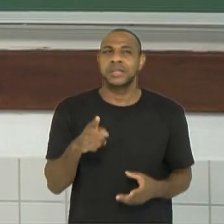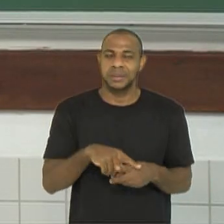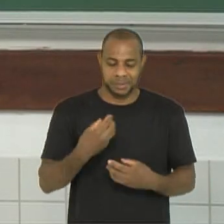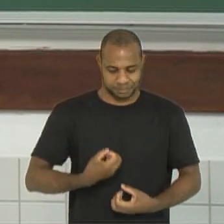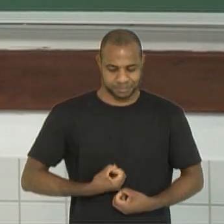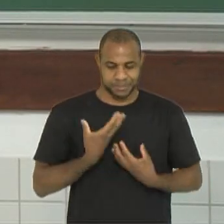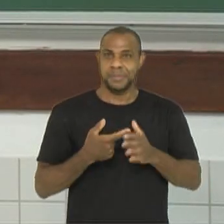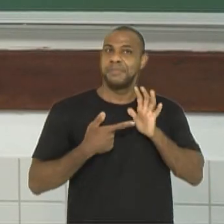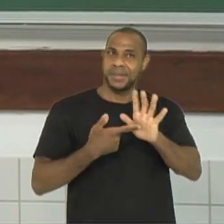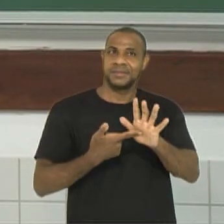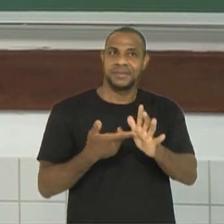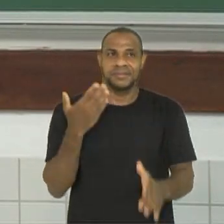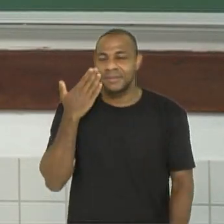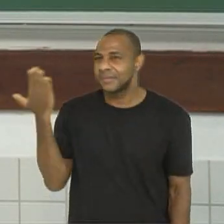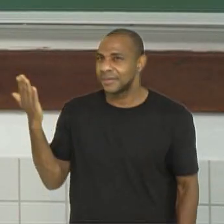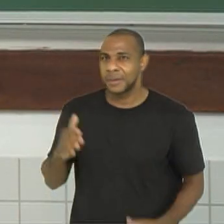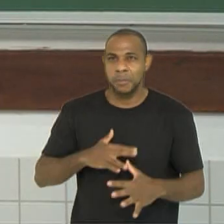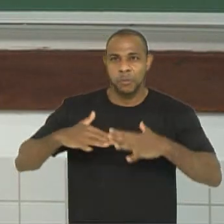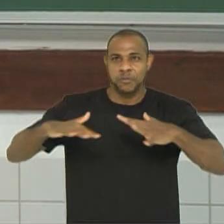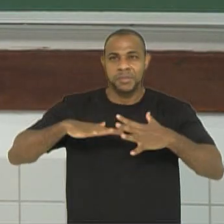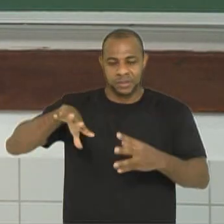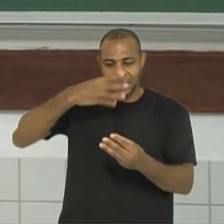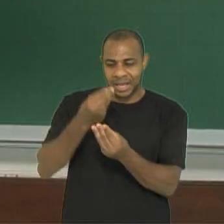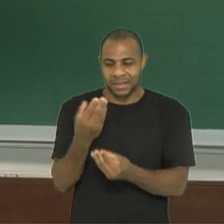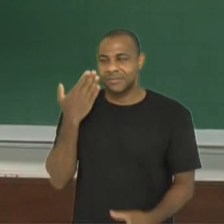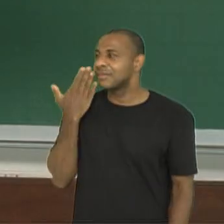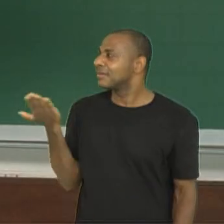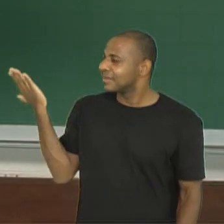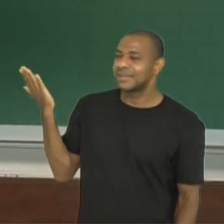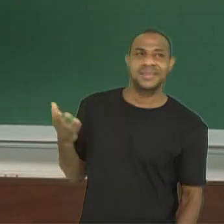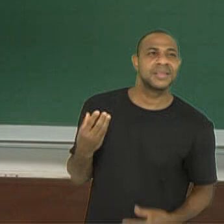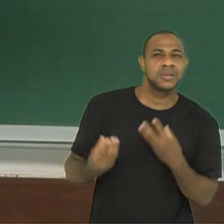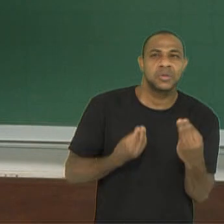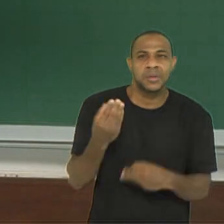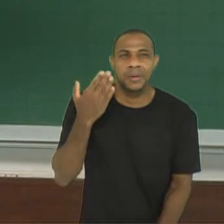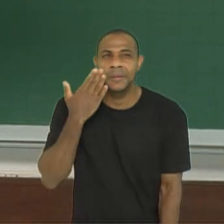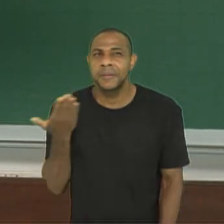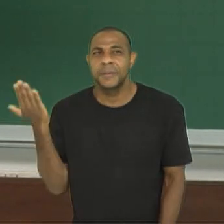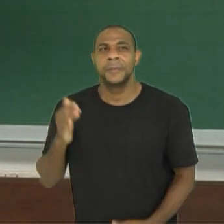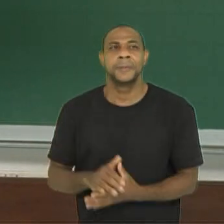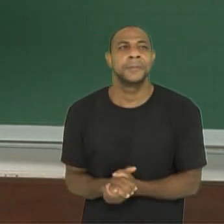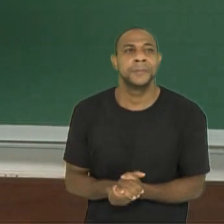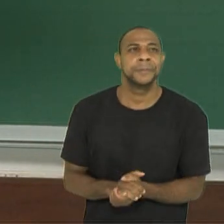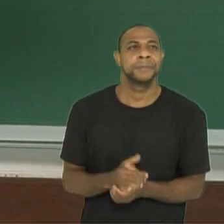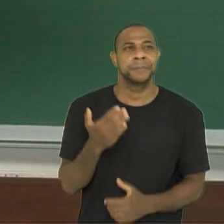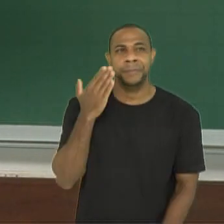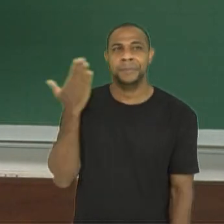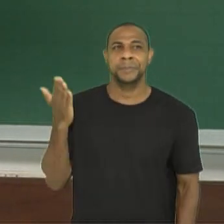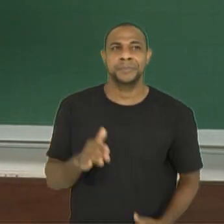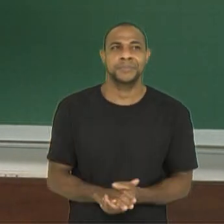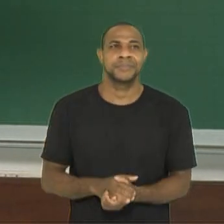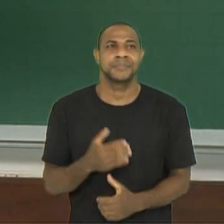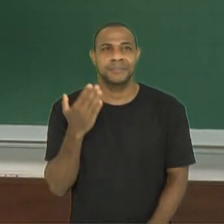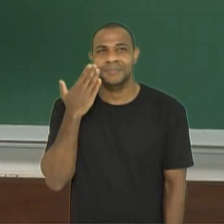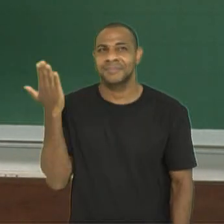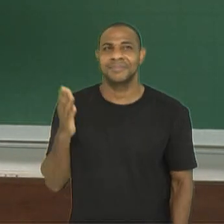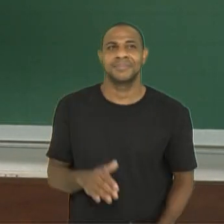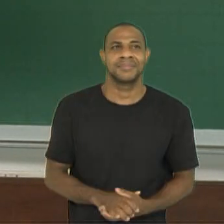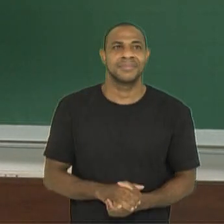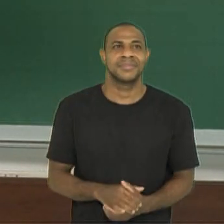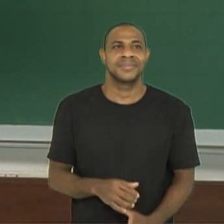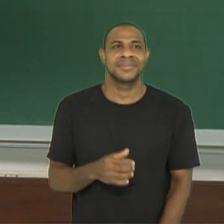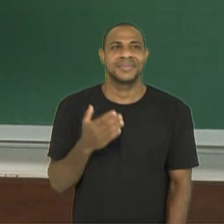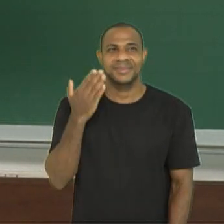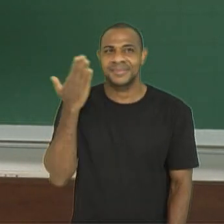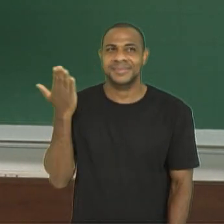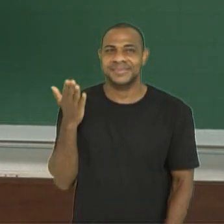movimento artístico, por exemplo, tá legal? Então, a gente pode pegar aqui, por exemplo, a pop art. Eu trouxe um trecho